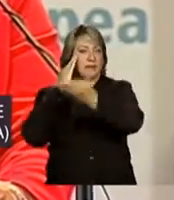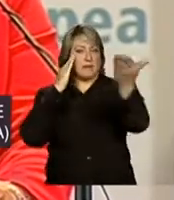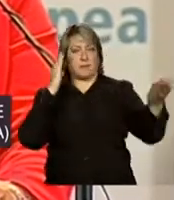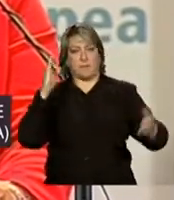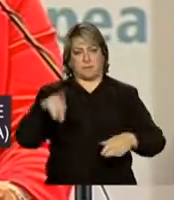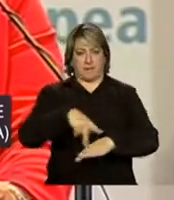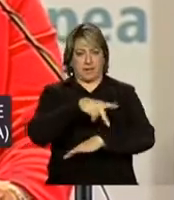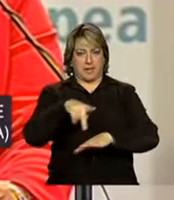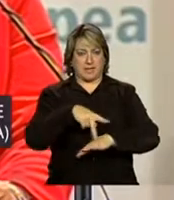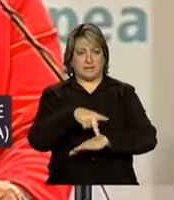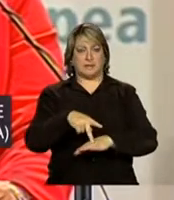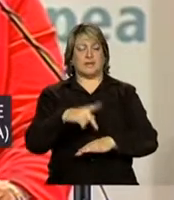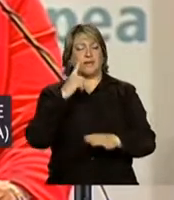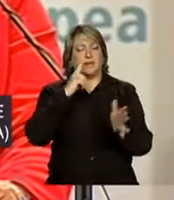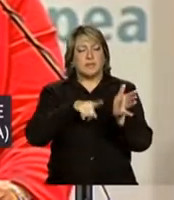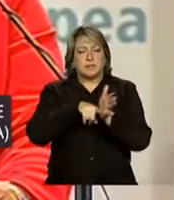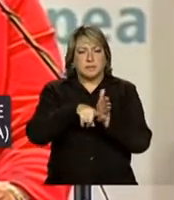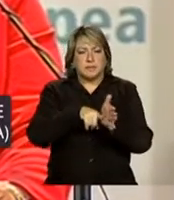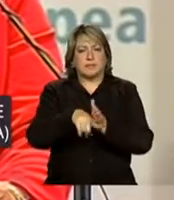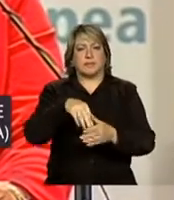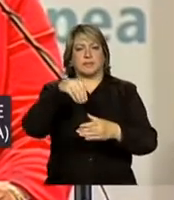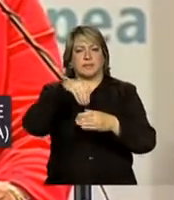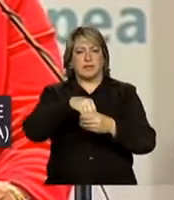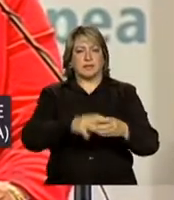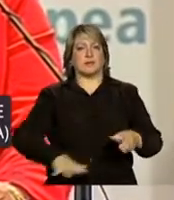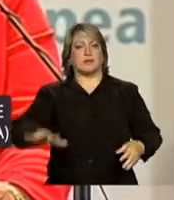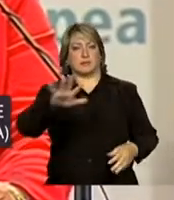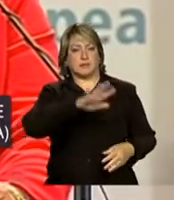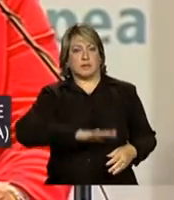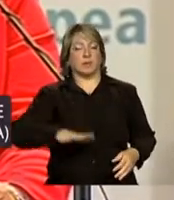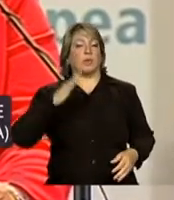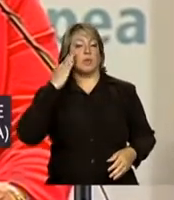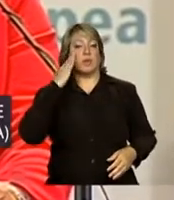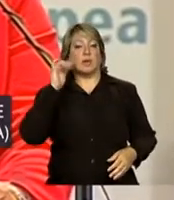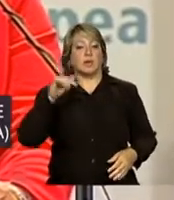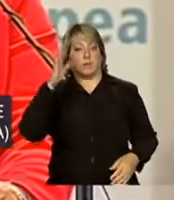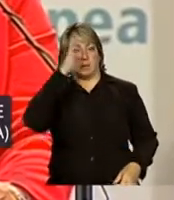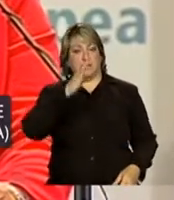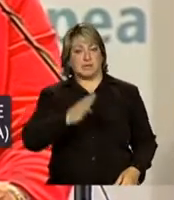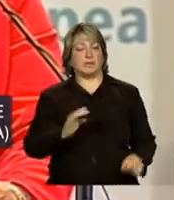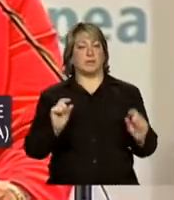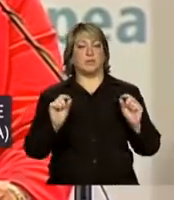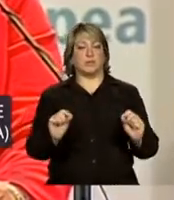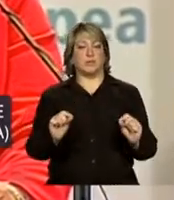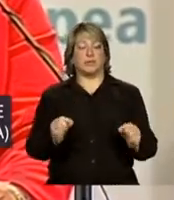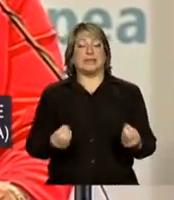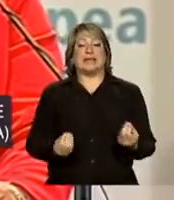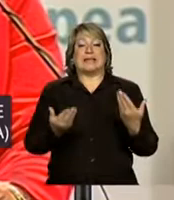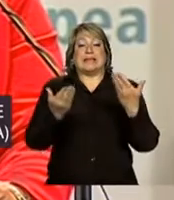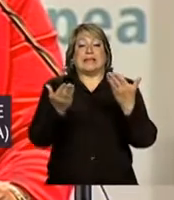analisando desde dentro, pois uma das características do pensamento brasileiro tem sido de propor